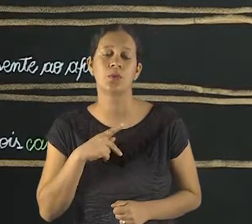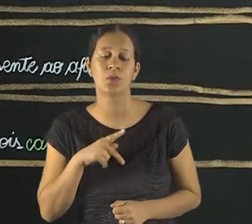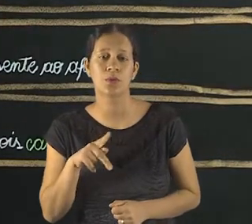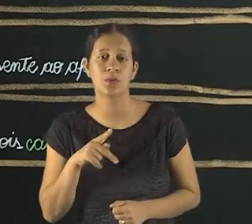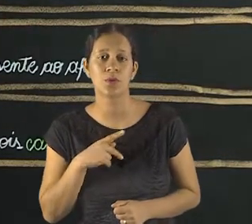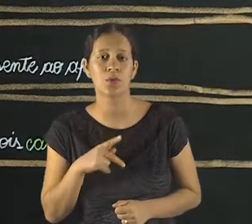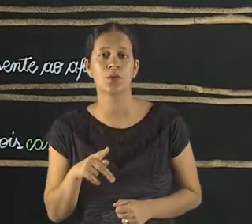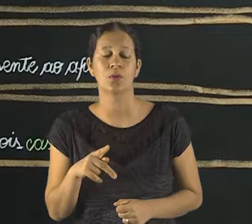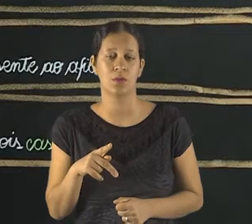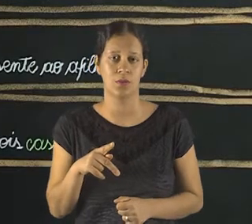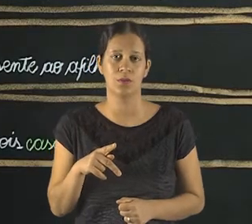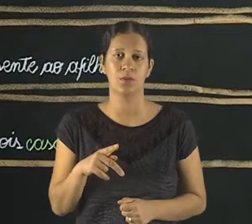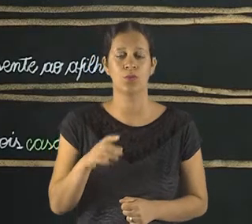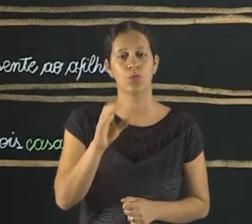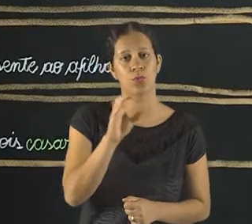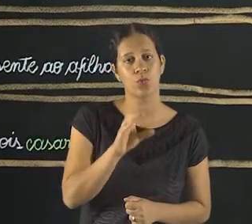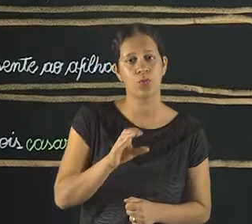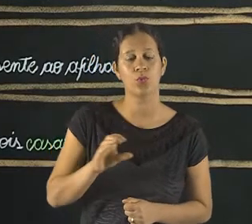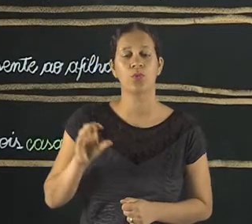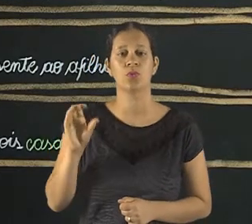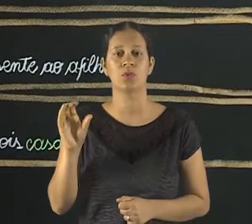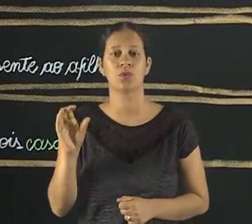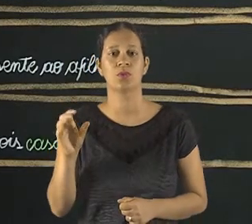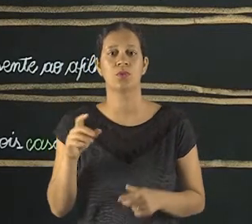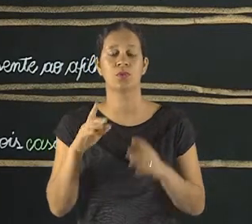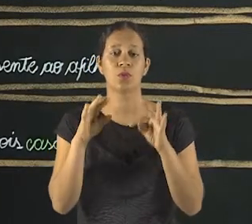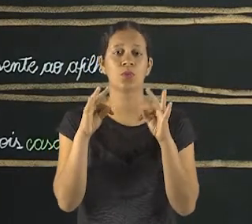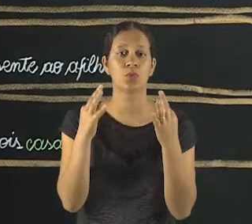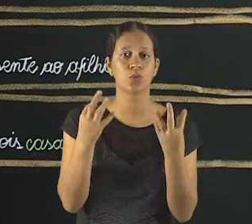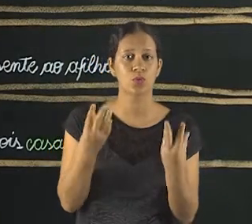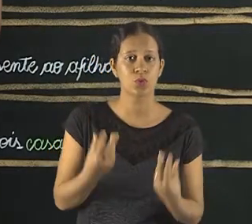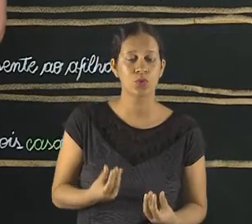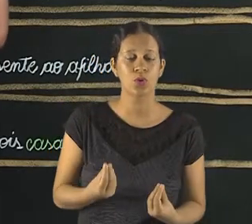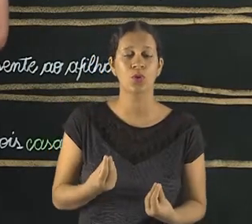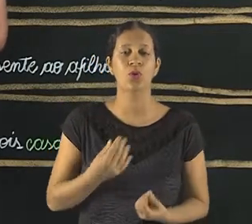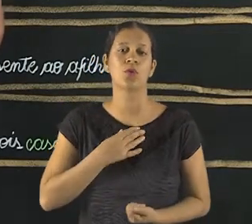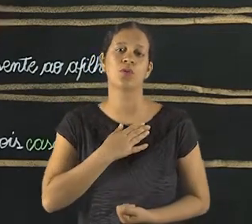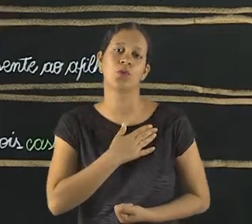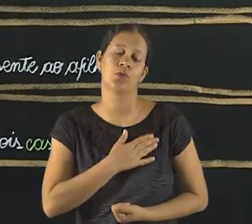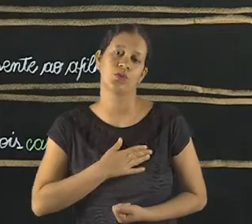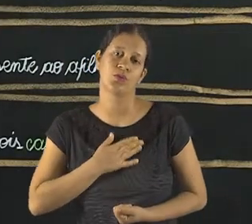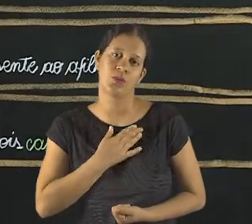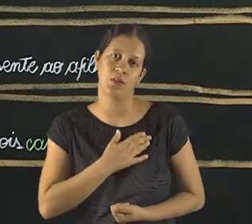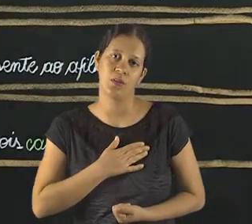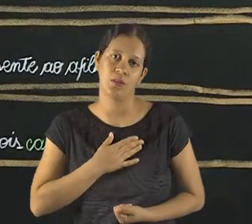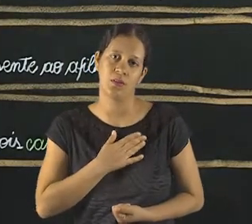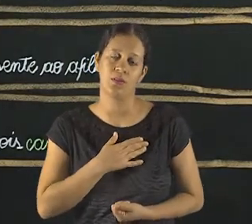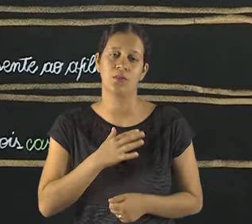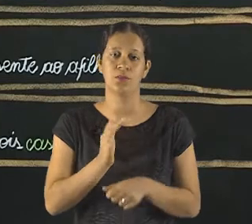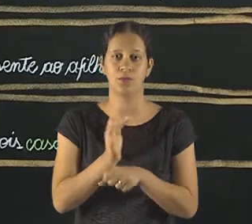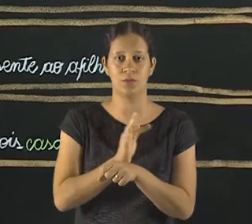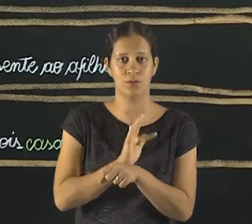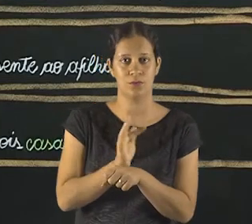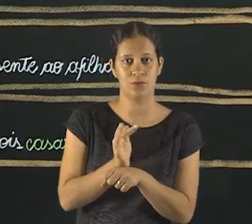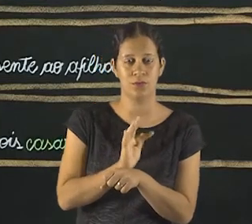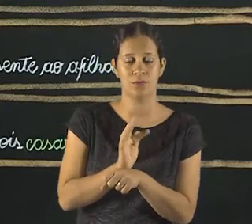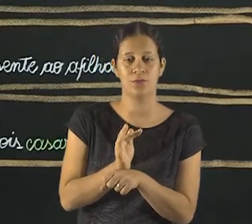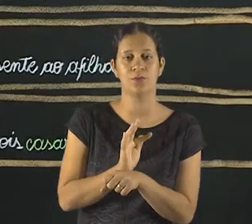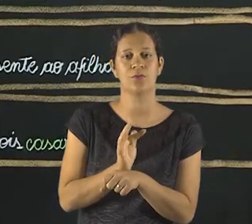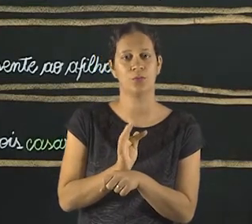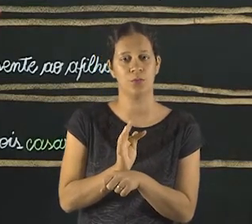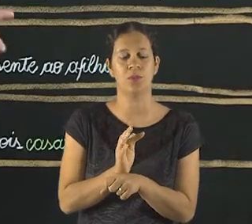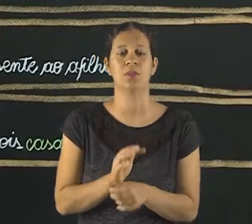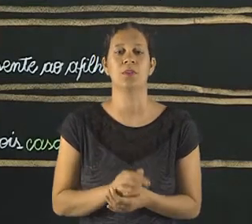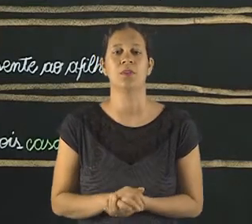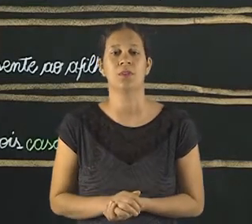mais além disso, de um outro complemento. Então eu digo, todos gostaram do filme. Não posso